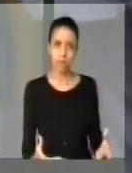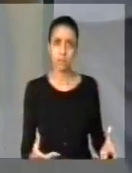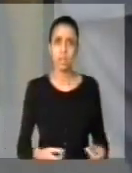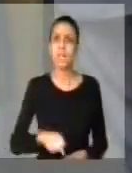se